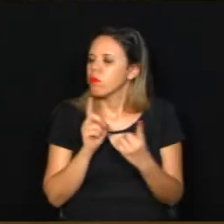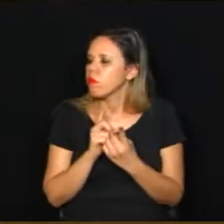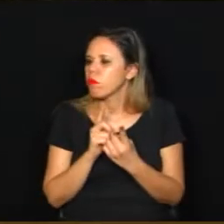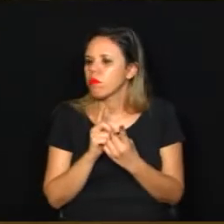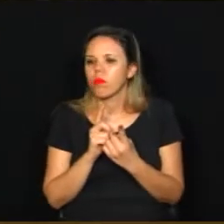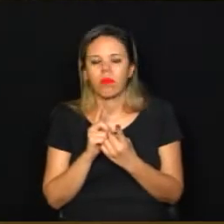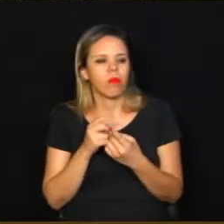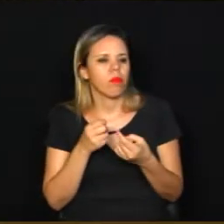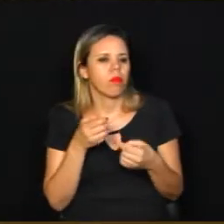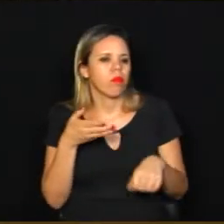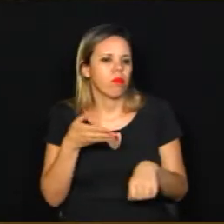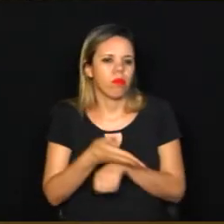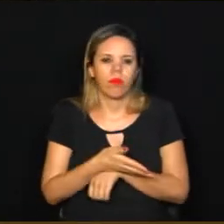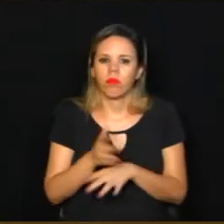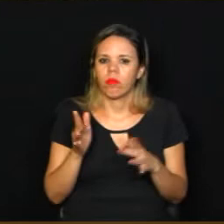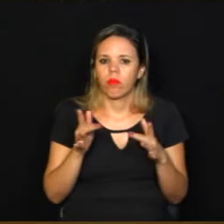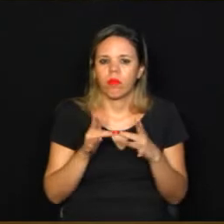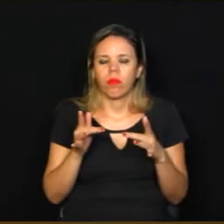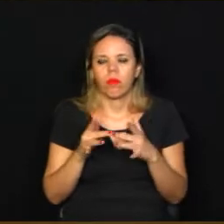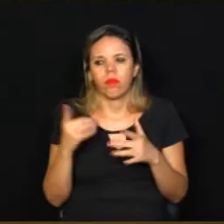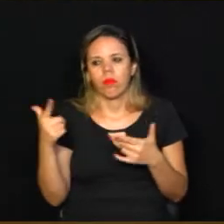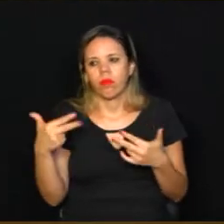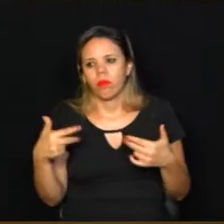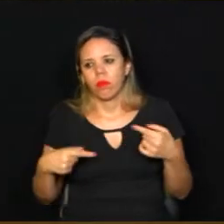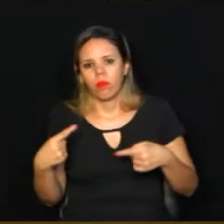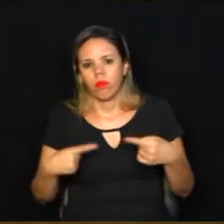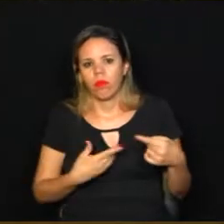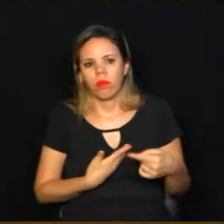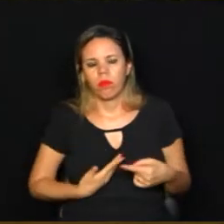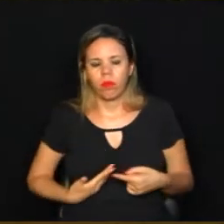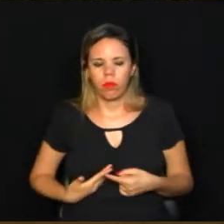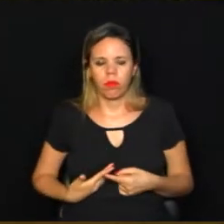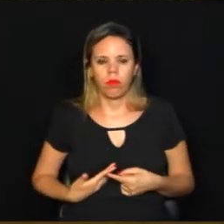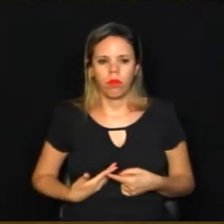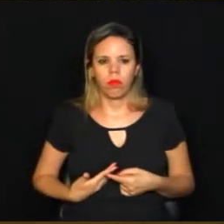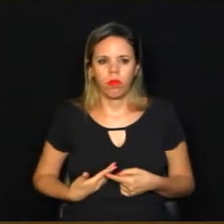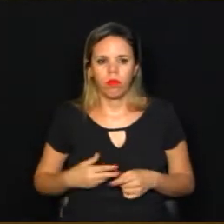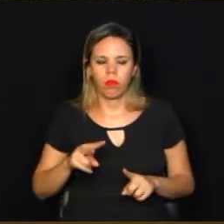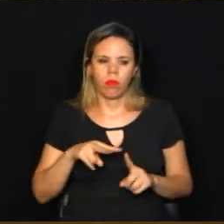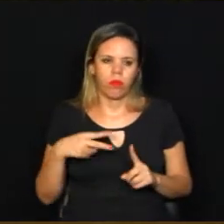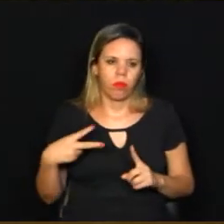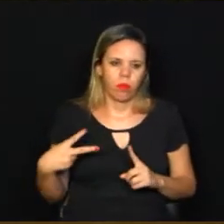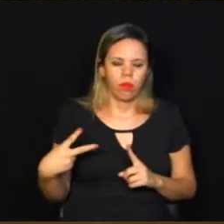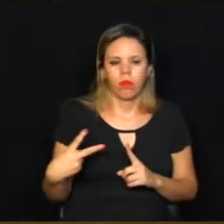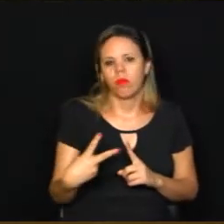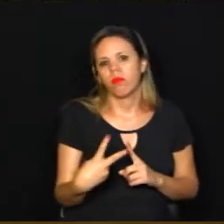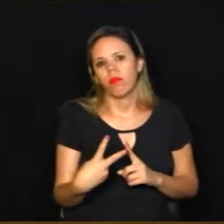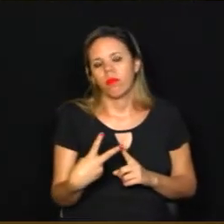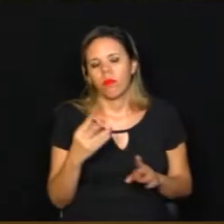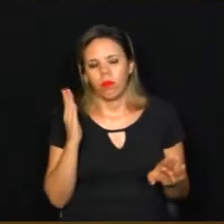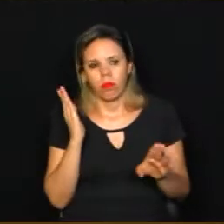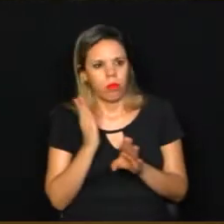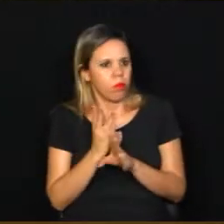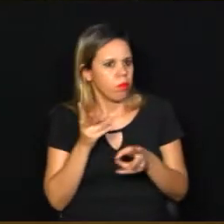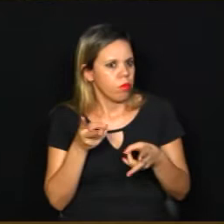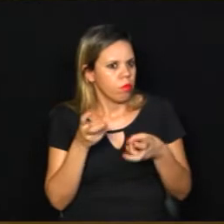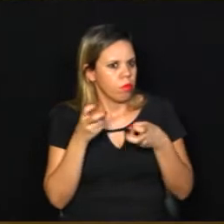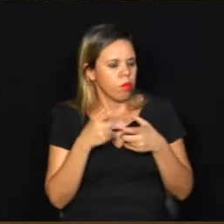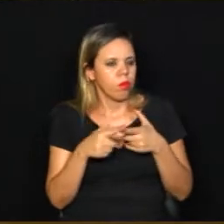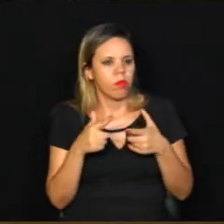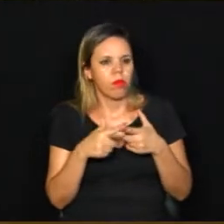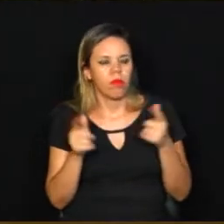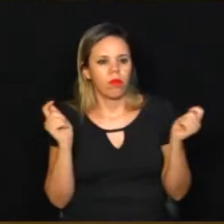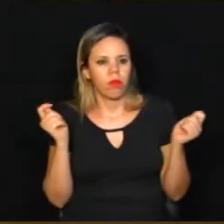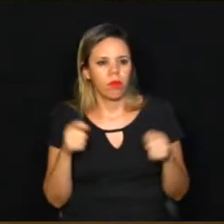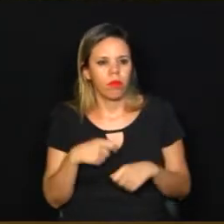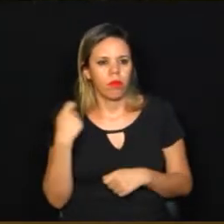um acesso à rede ou a outra política pública. Então, é na perspectiva de identificar situações